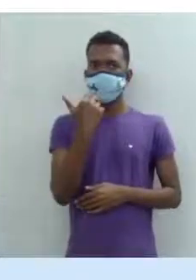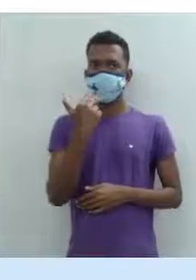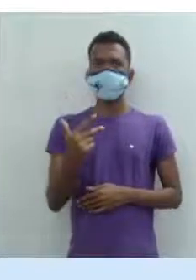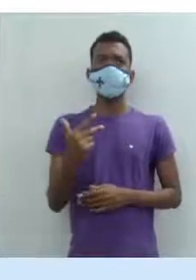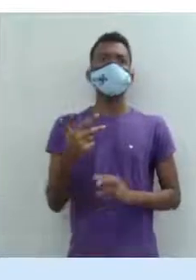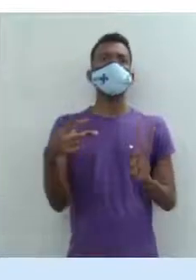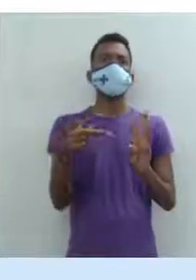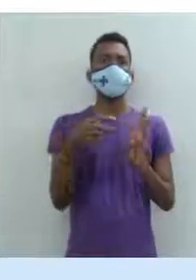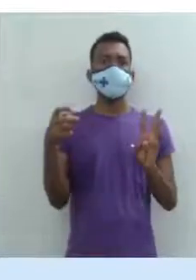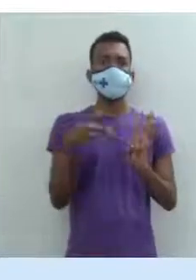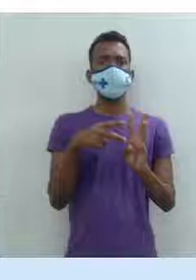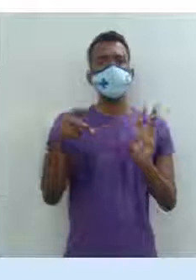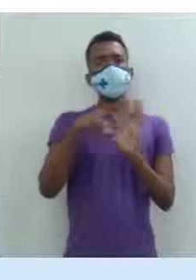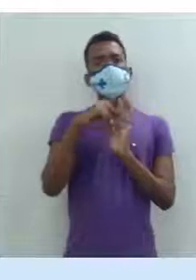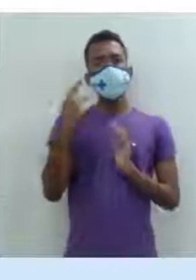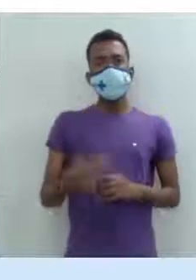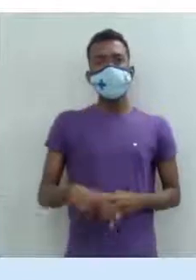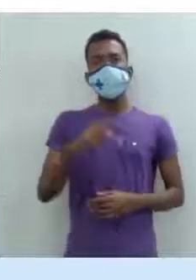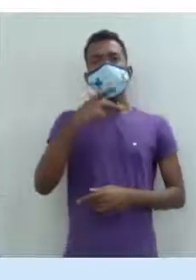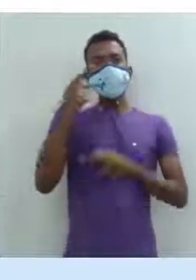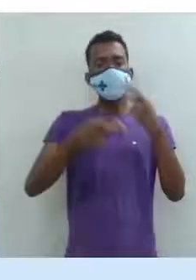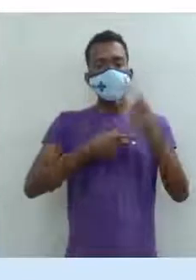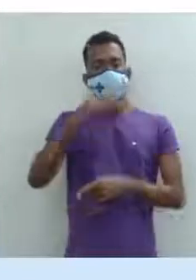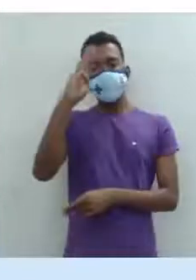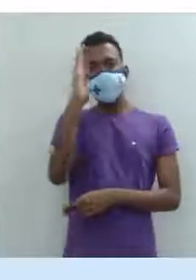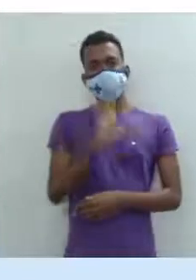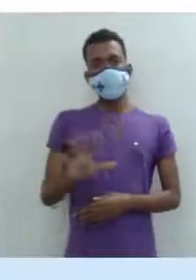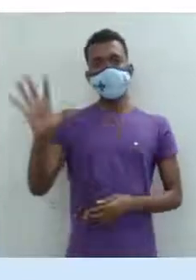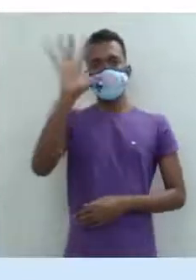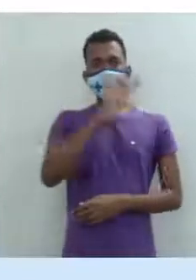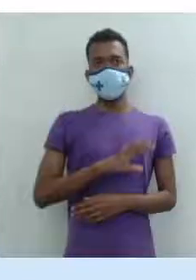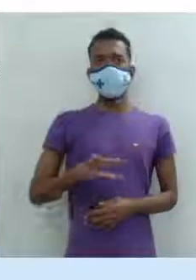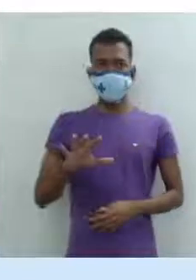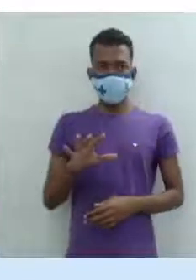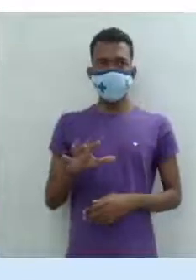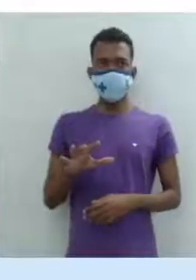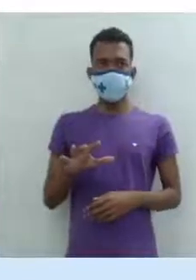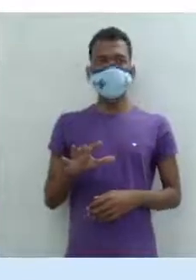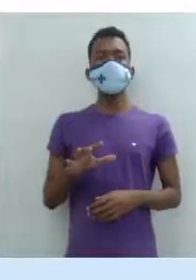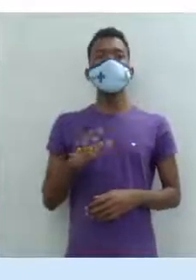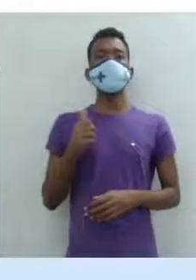180 línguas, né, indígenas faladas no Brasil.